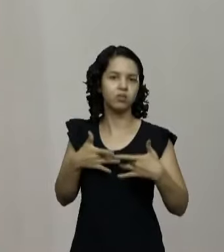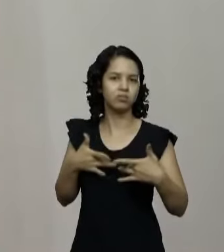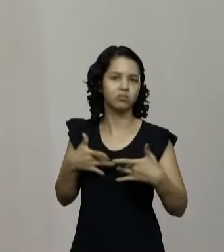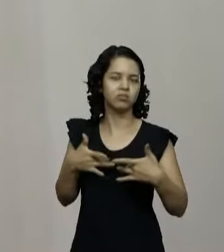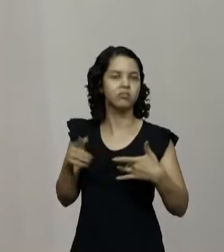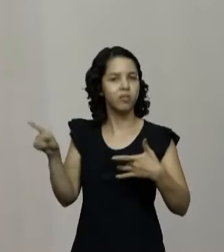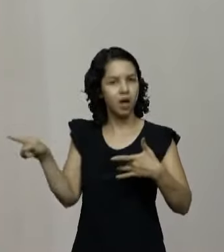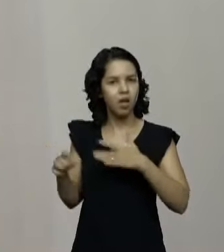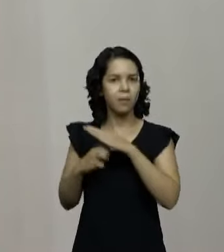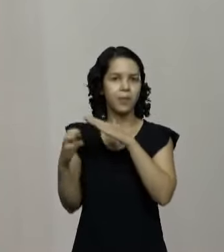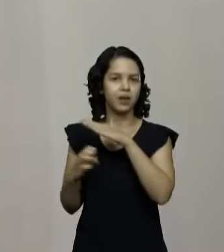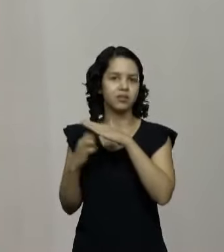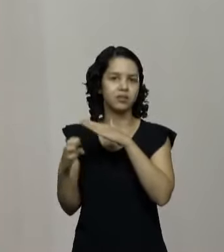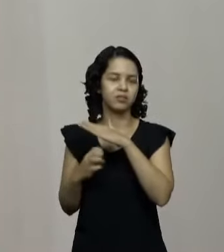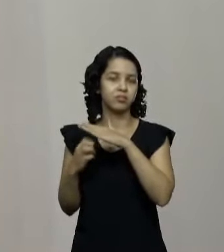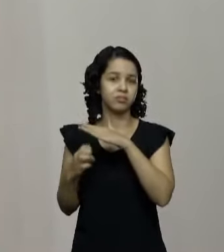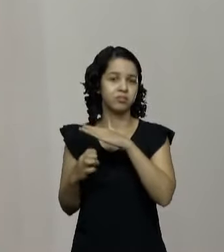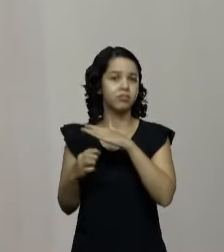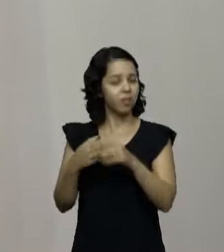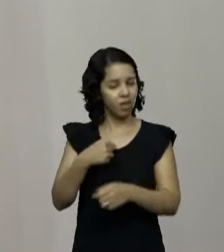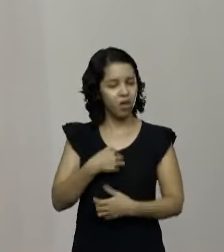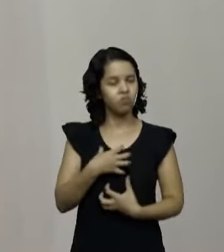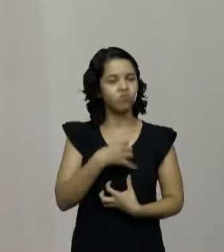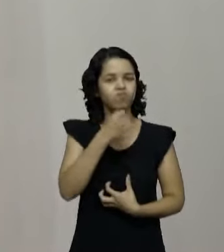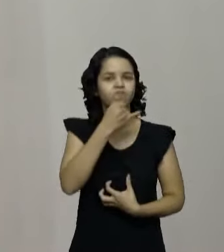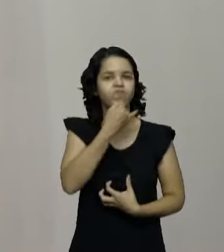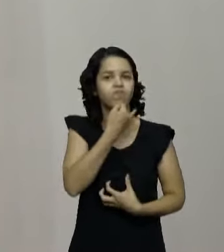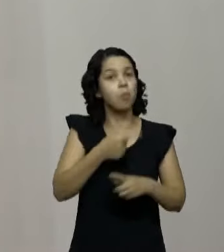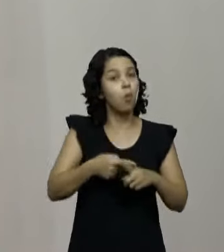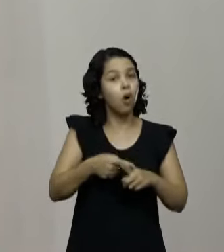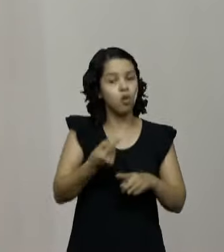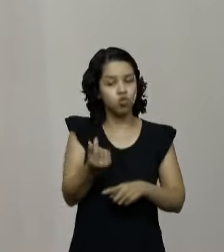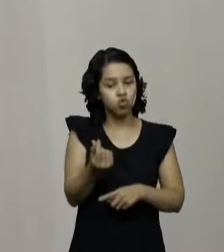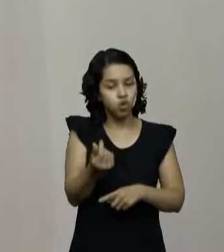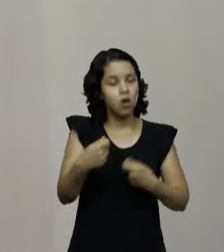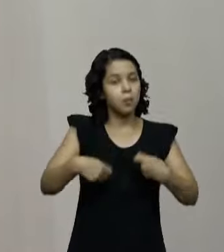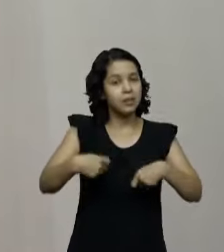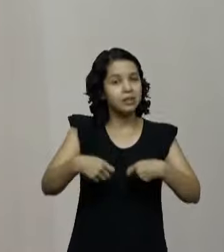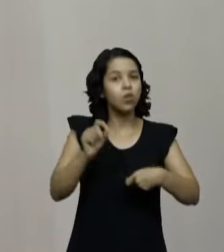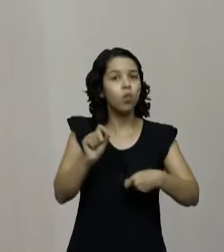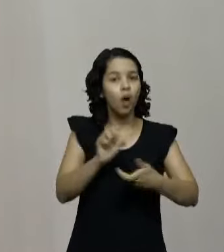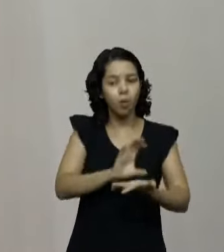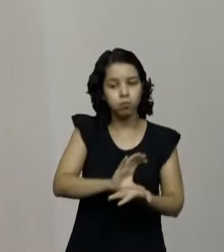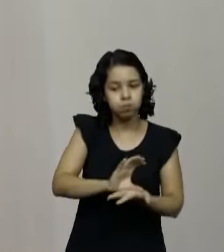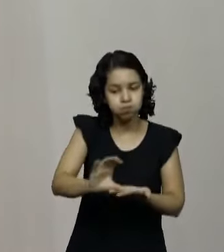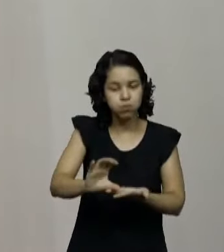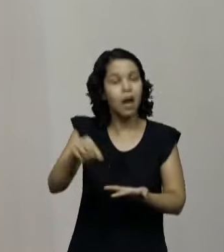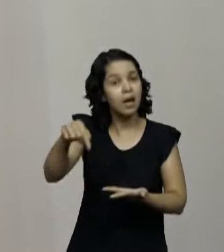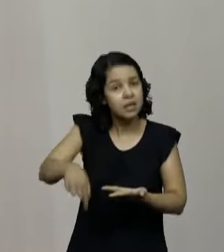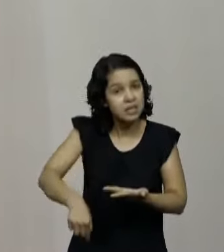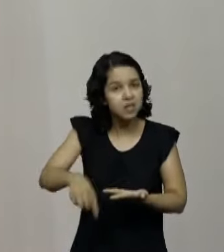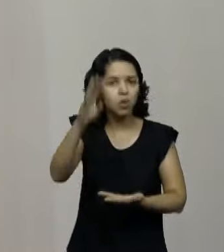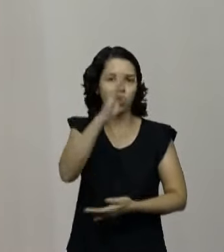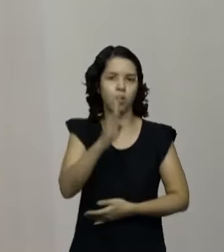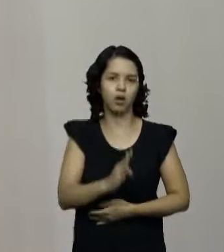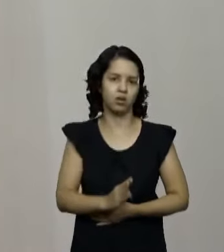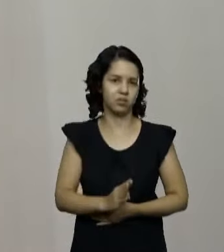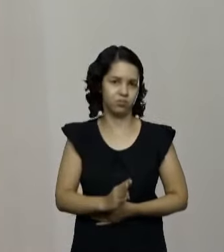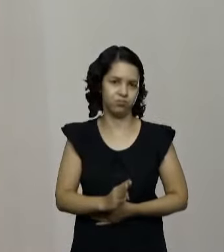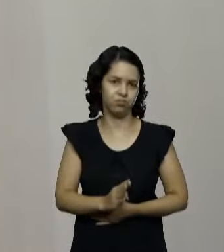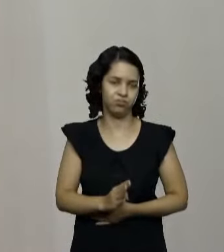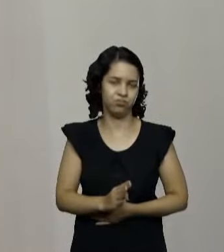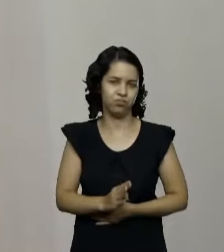Eu fico muito triste, porque esse dinheiro deveria estar sendo empregado aqui no Brasil,